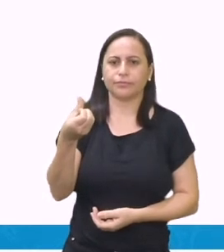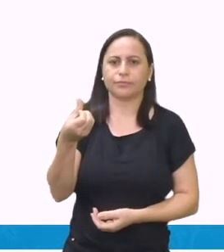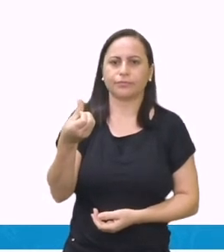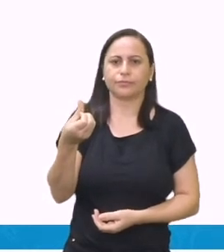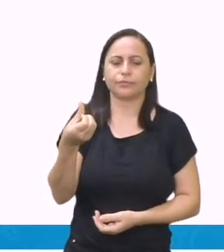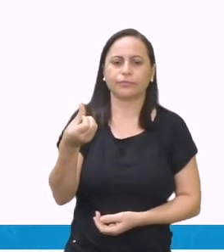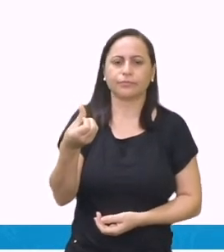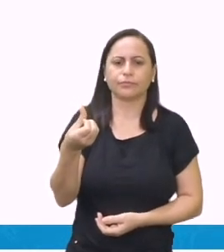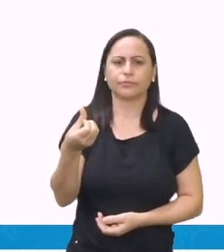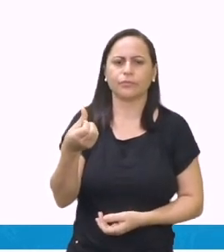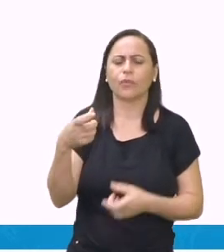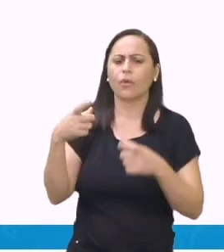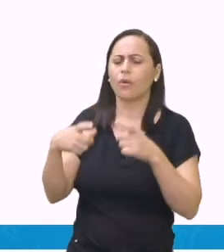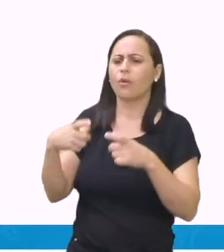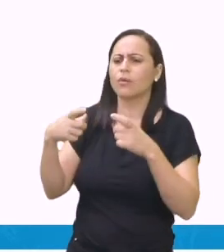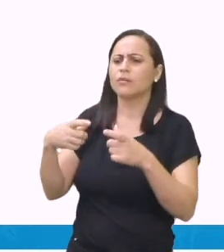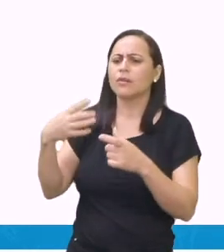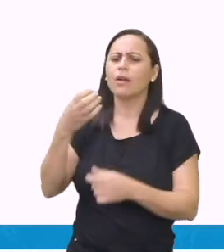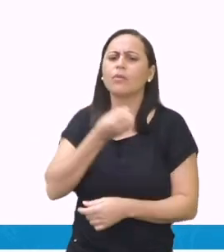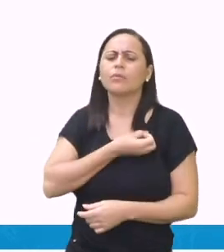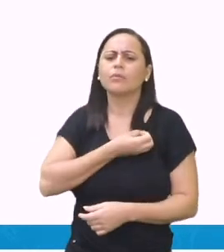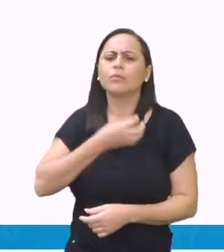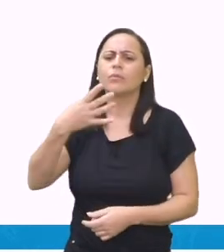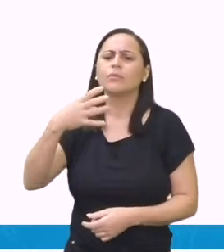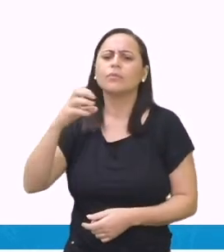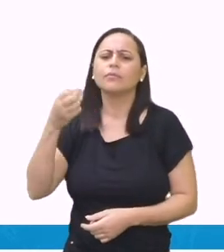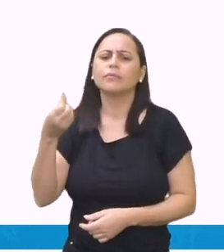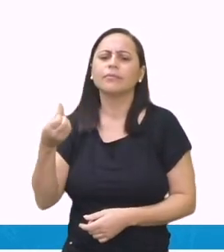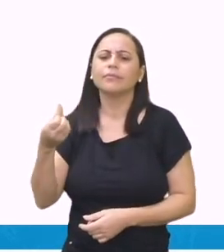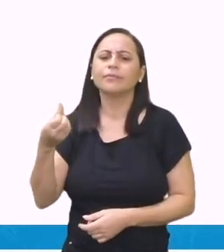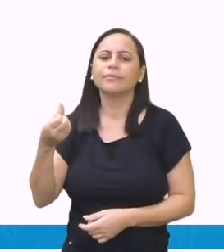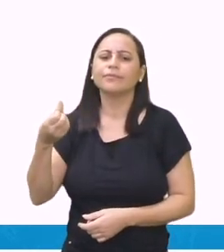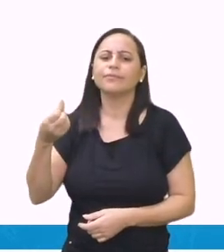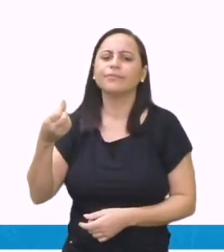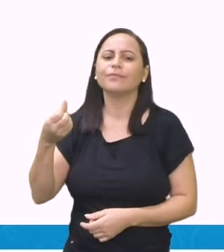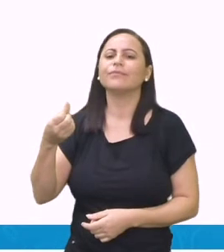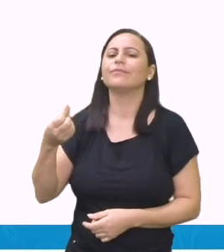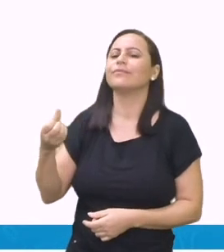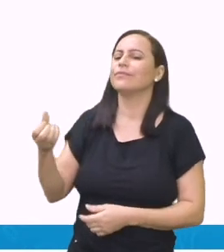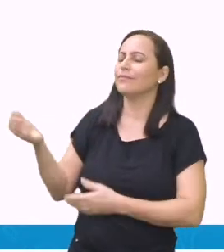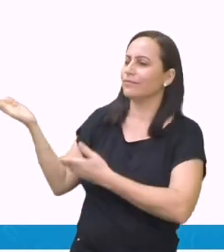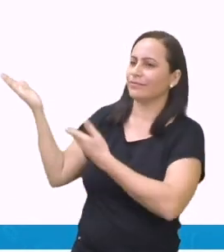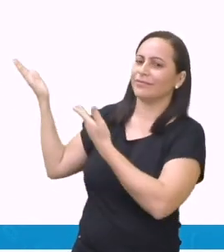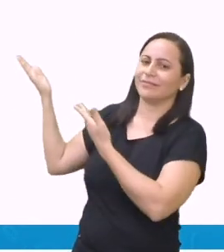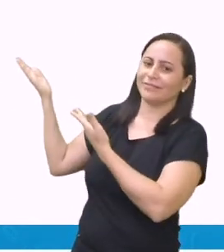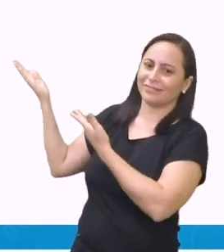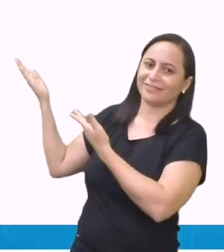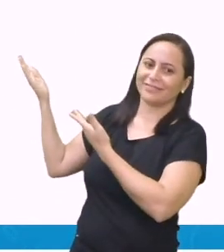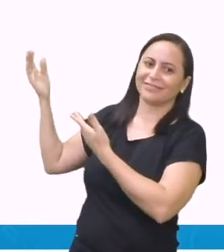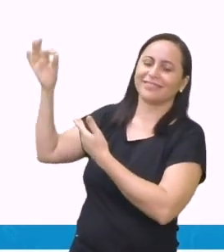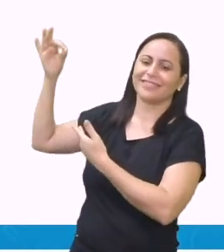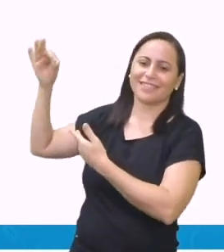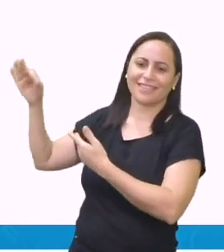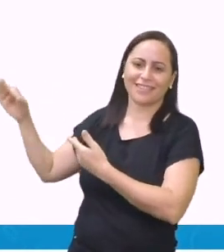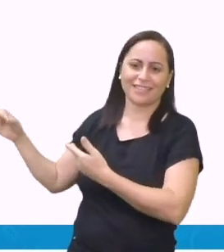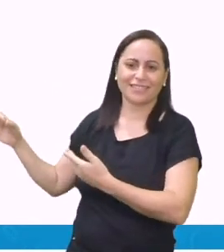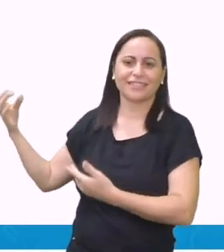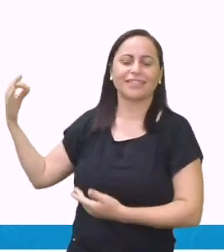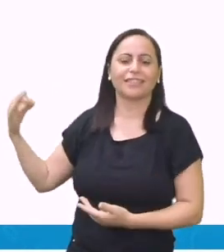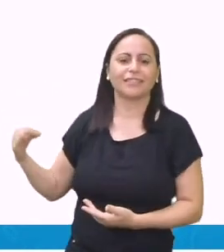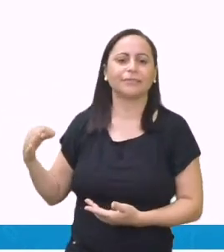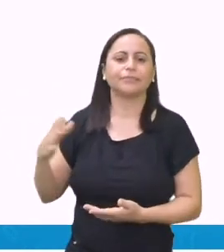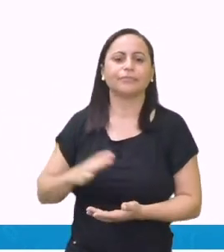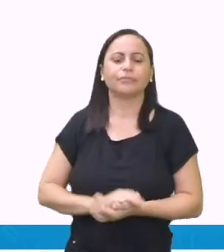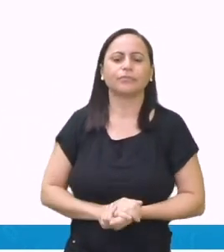46. Onde está o 46 aqui? Está aqui em último. Agora,